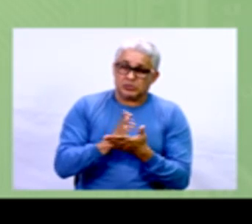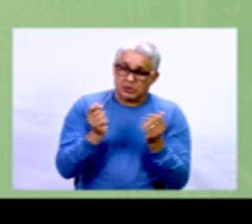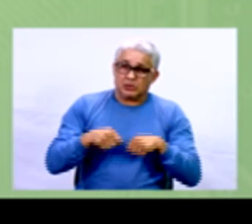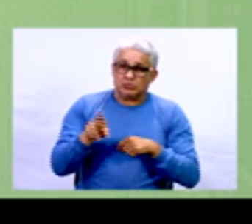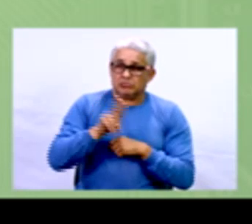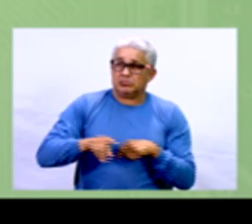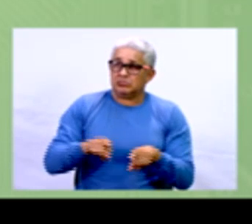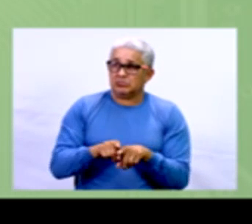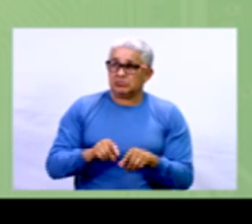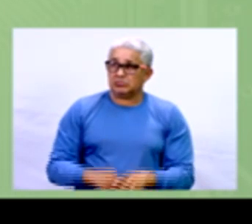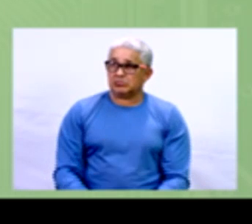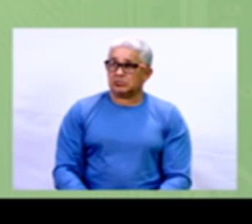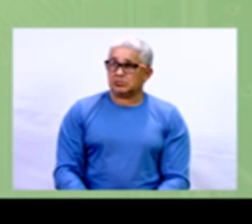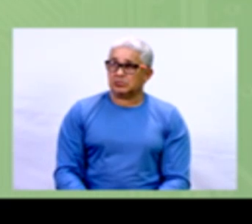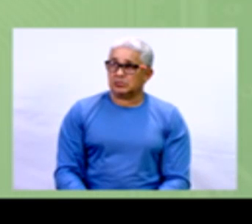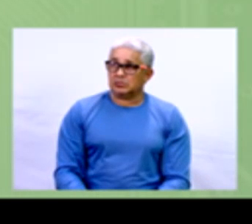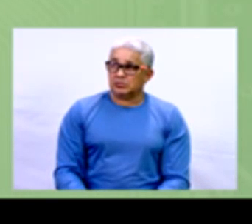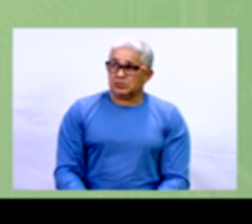também.